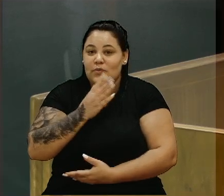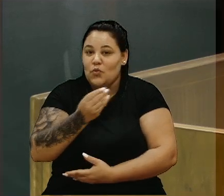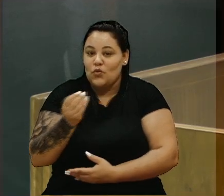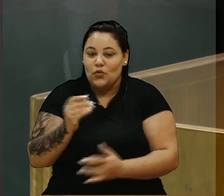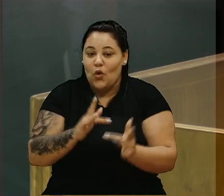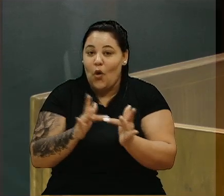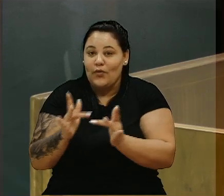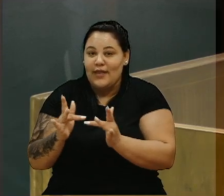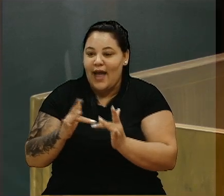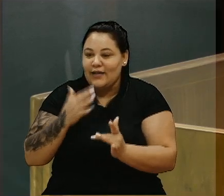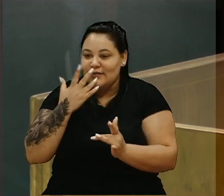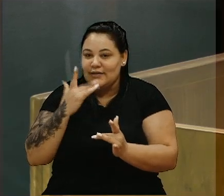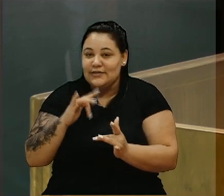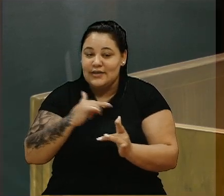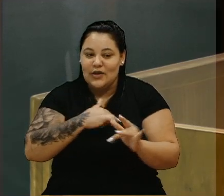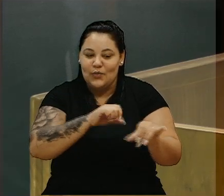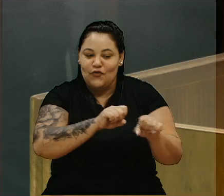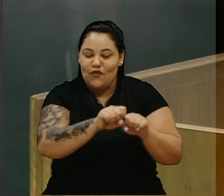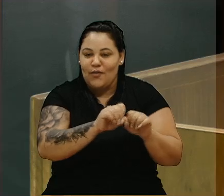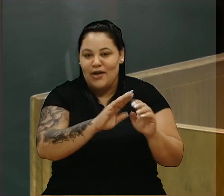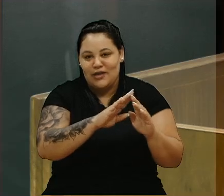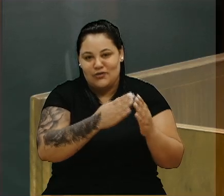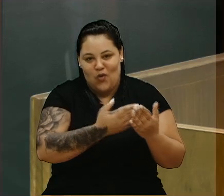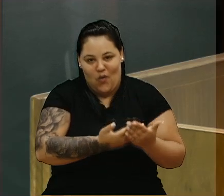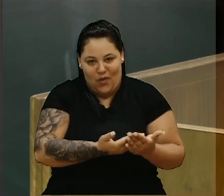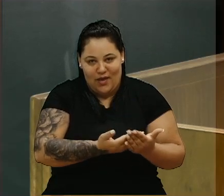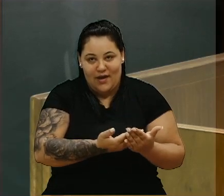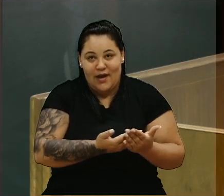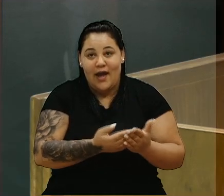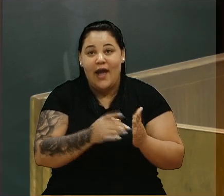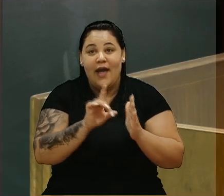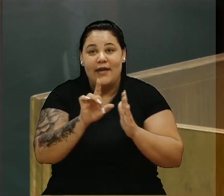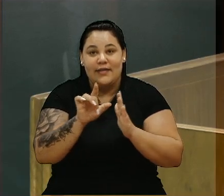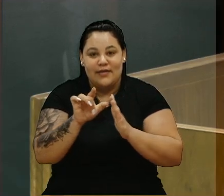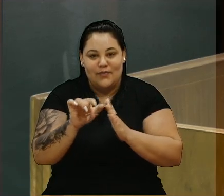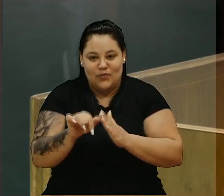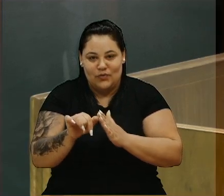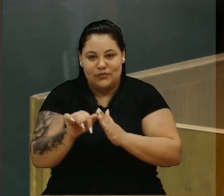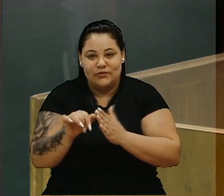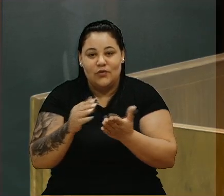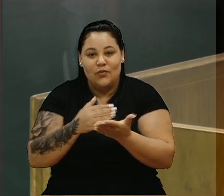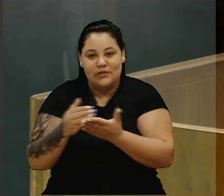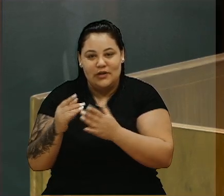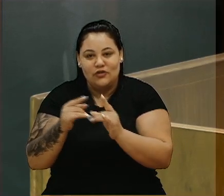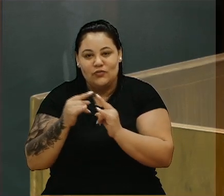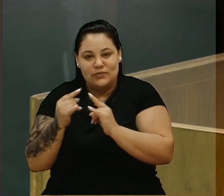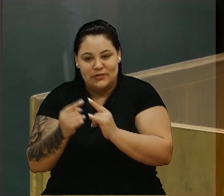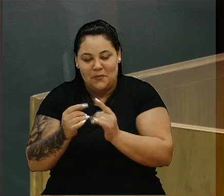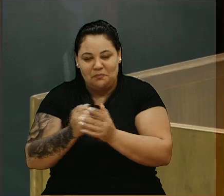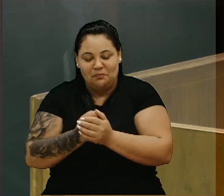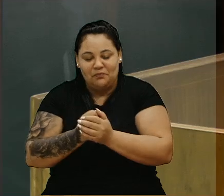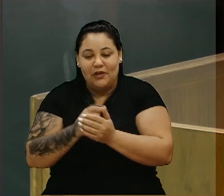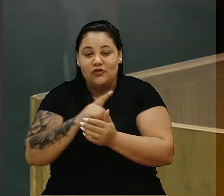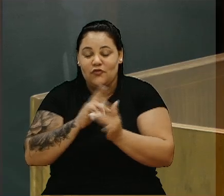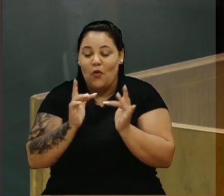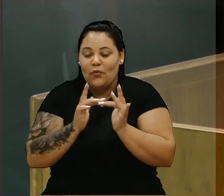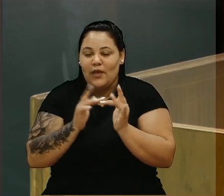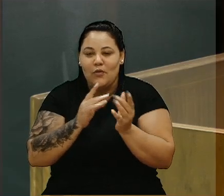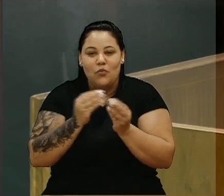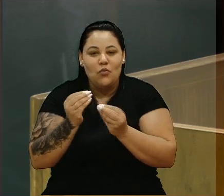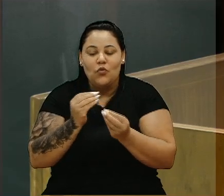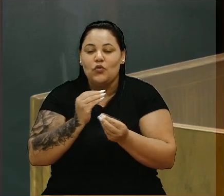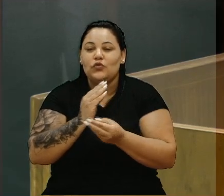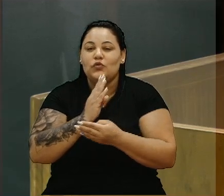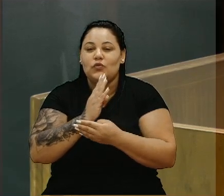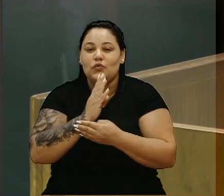eu me formei na escolinha, depois fui para o La Salle de Caxias. Conheci muitos amigos e até hoje eu me